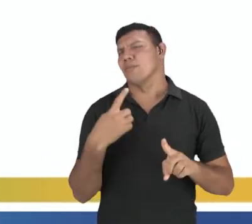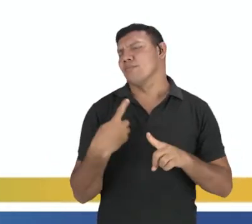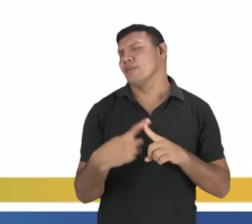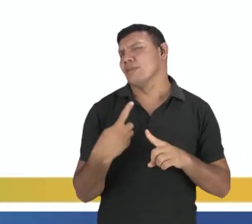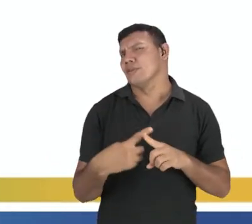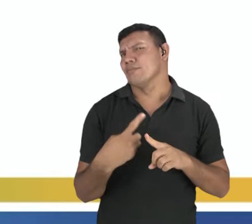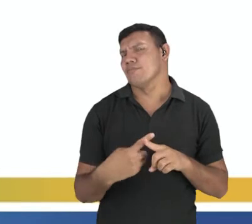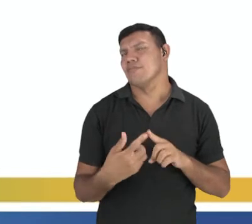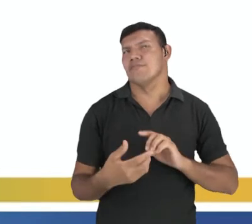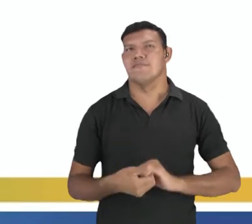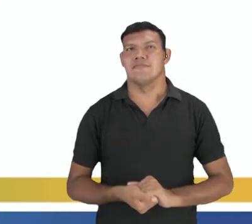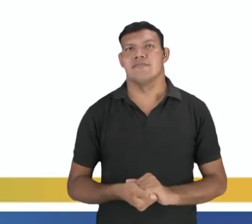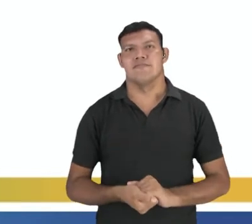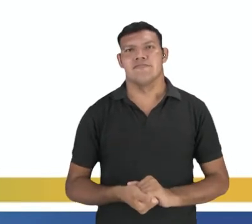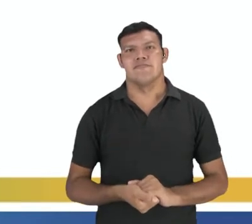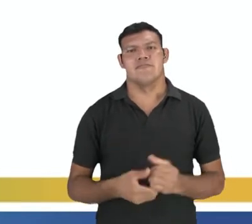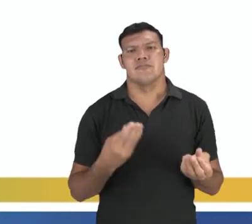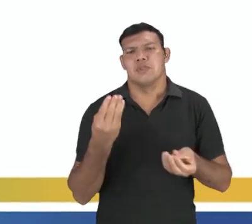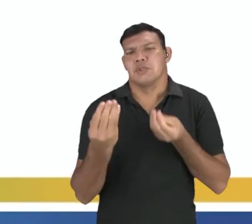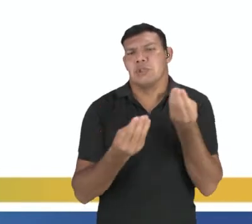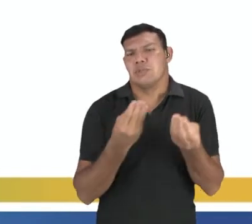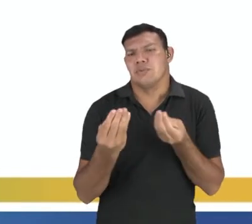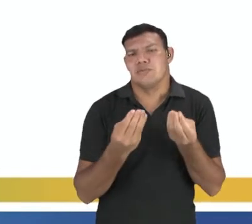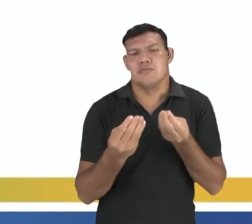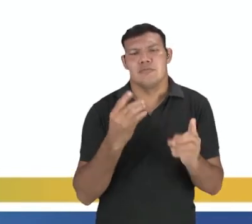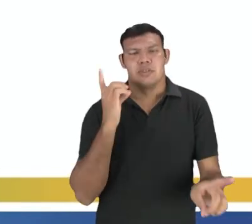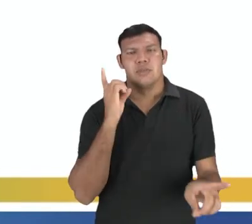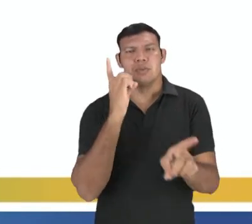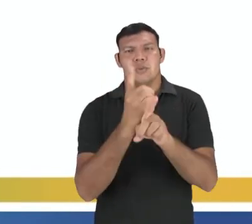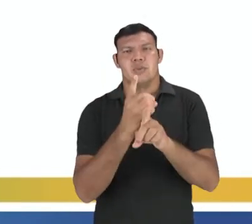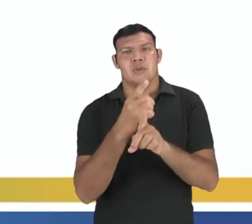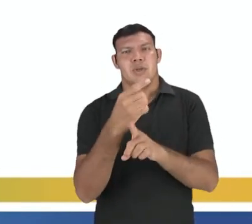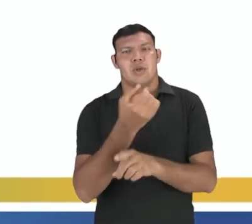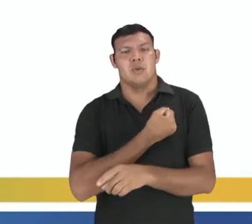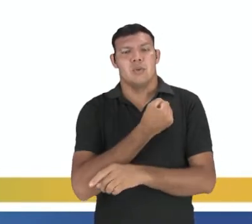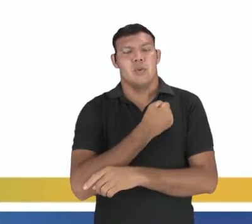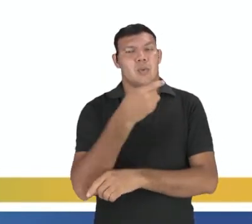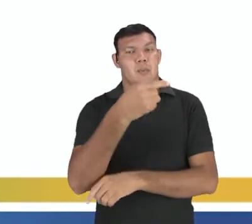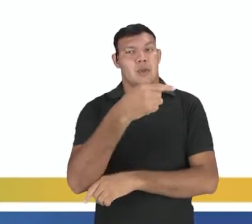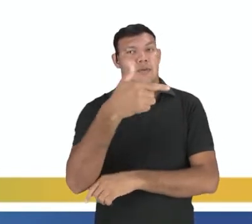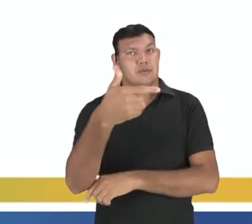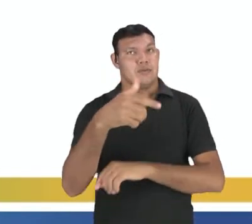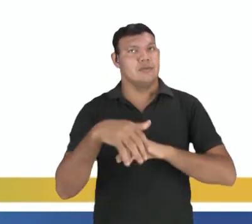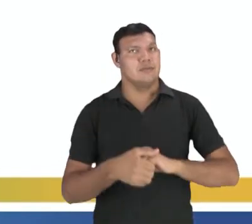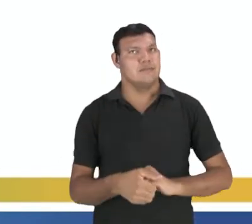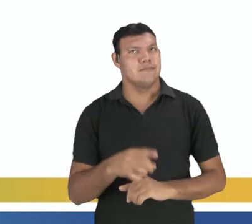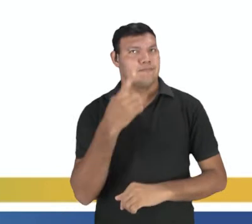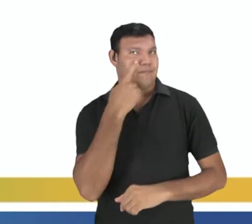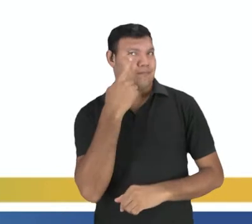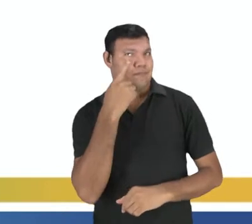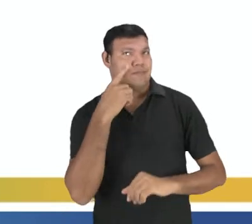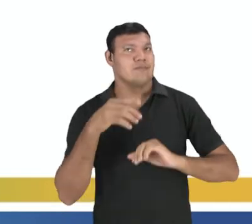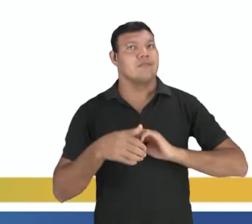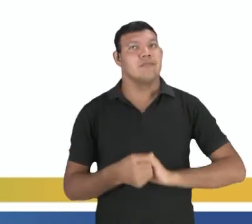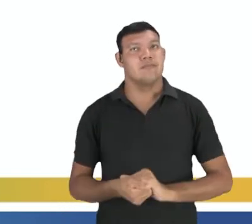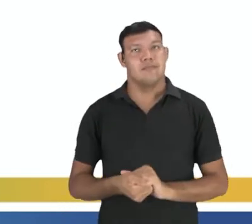quê? De onde é que apareceu esse menos 2? Vamos aos dois primeiros elementos.